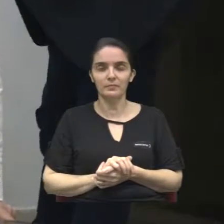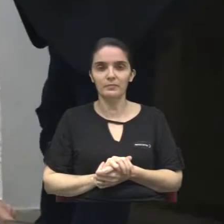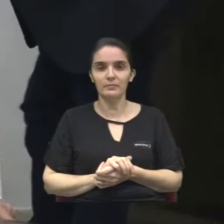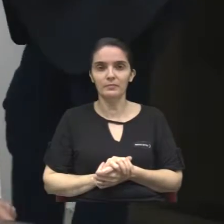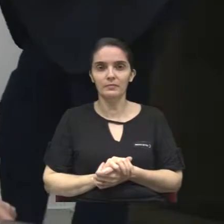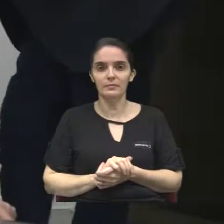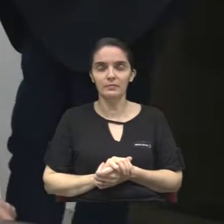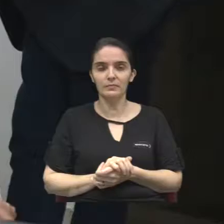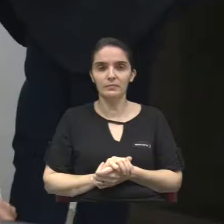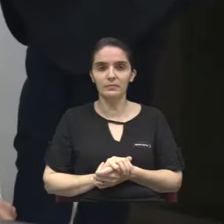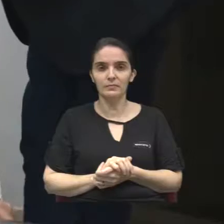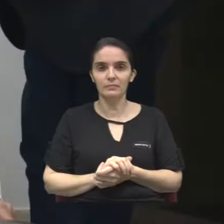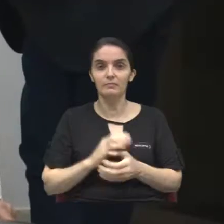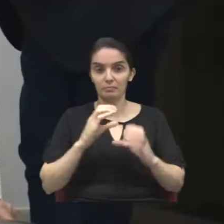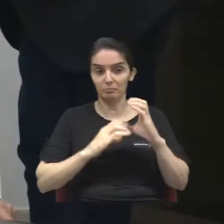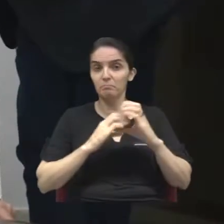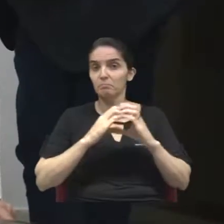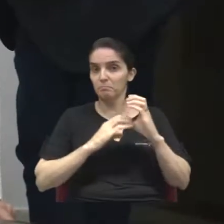esse concurso.